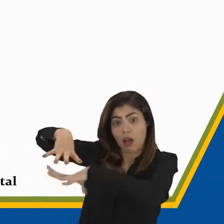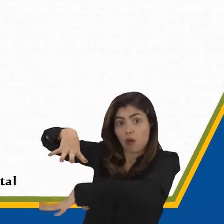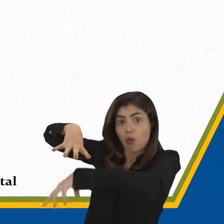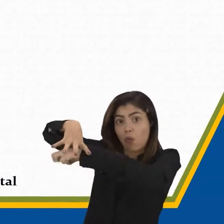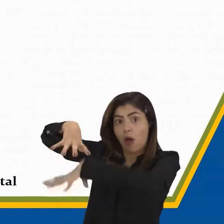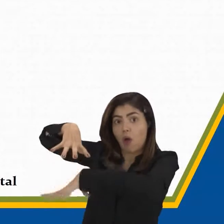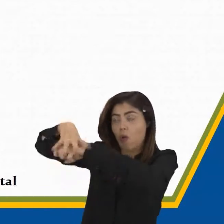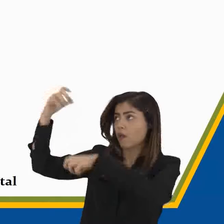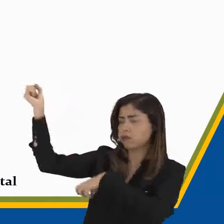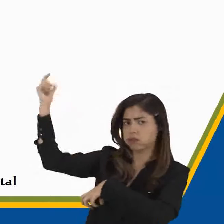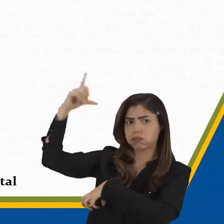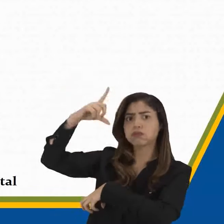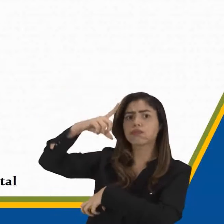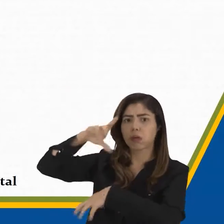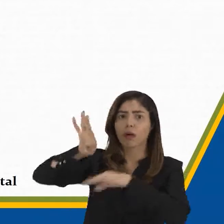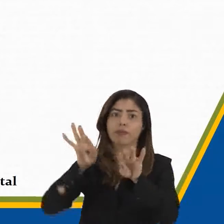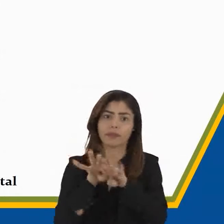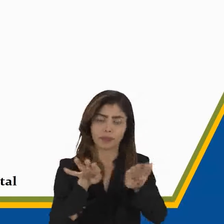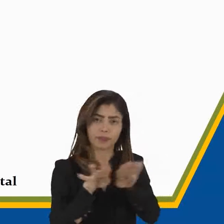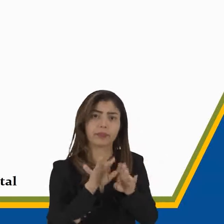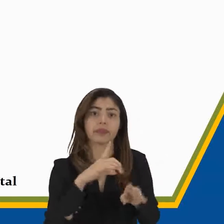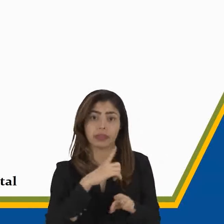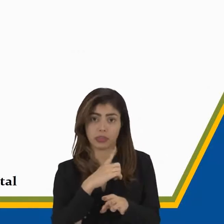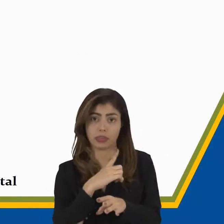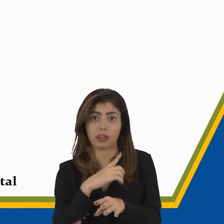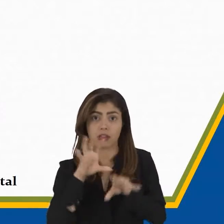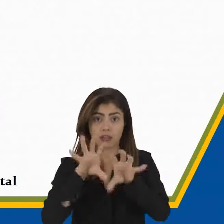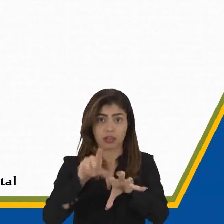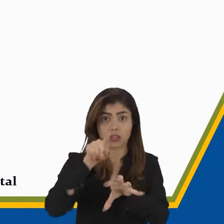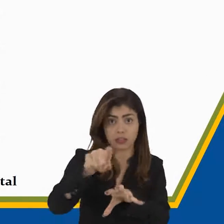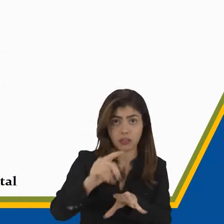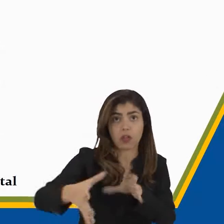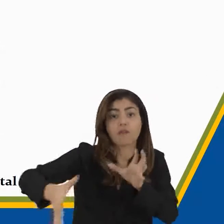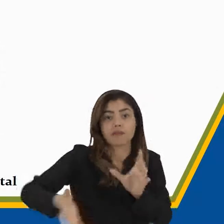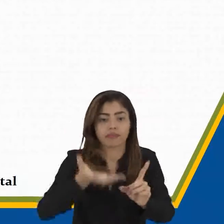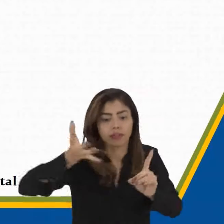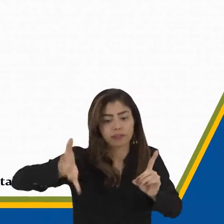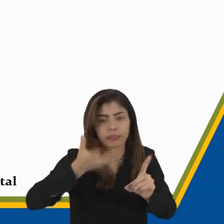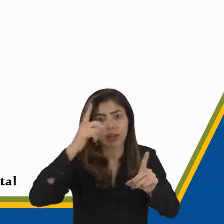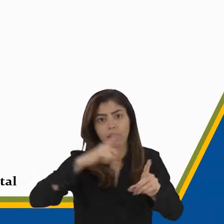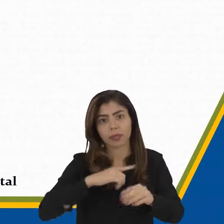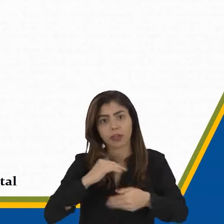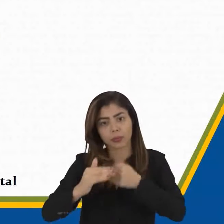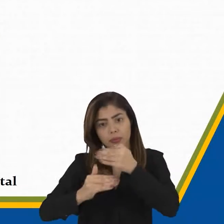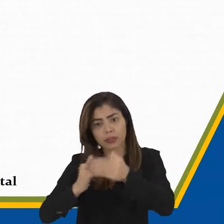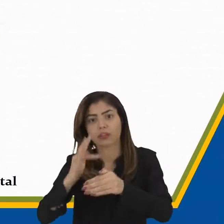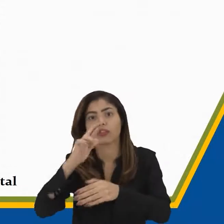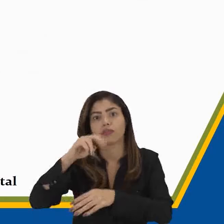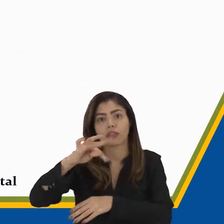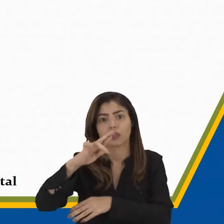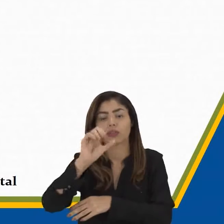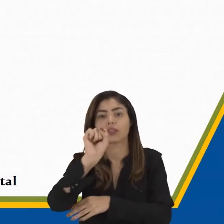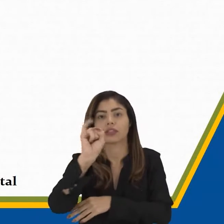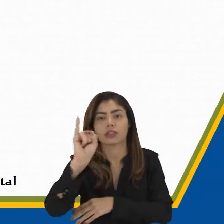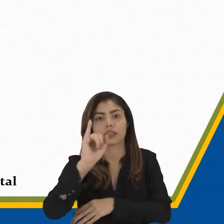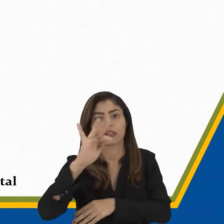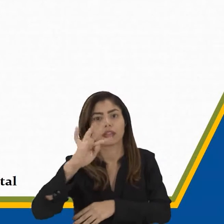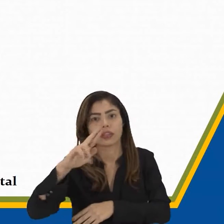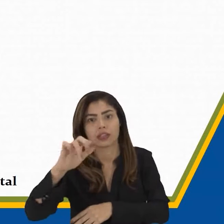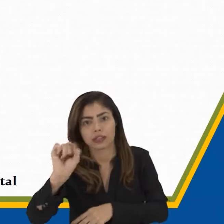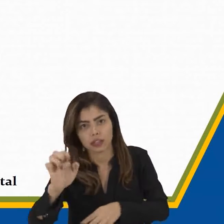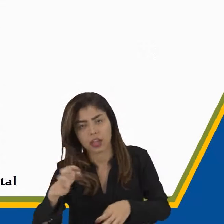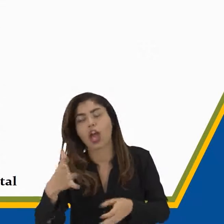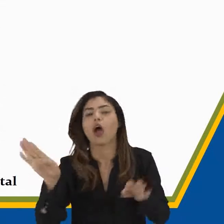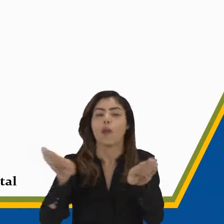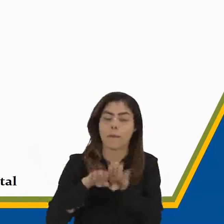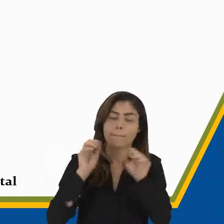luz, para que as clorofilas sejam aí excitadas, ocorra o processo de fotossíntese e a planta consiga produzir aí o